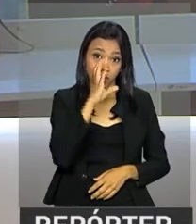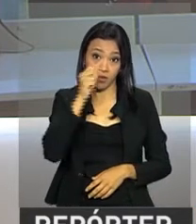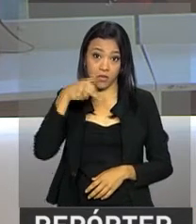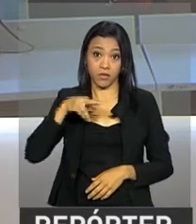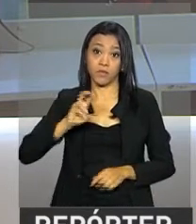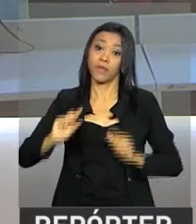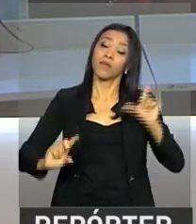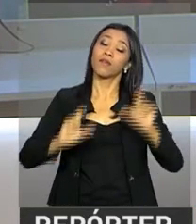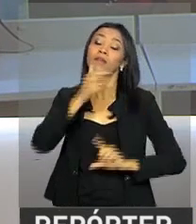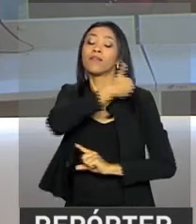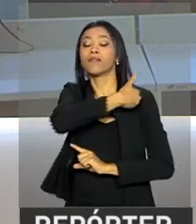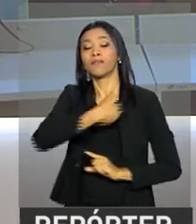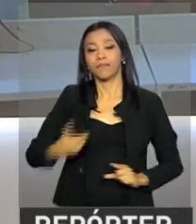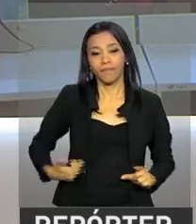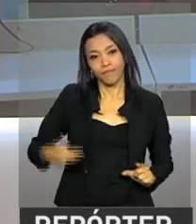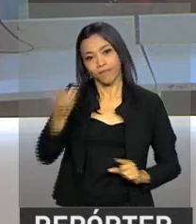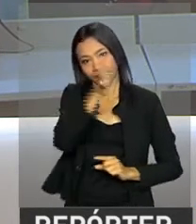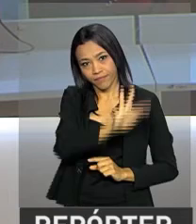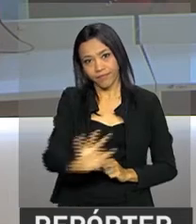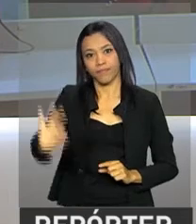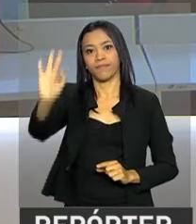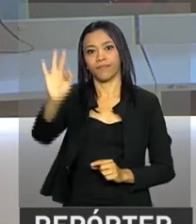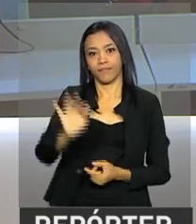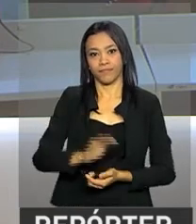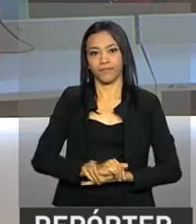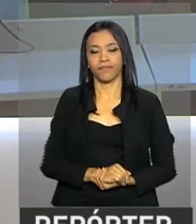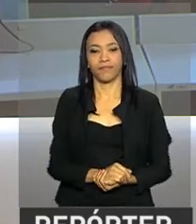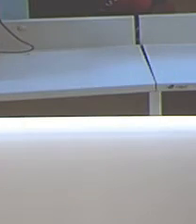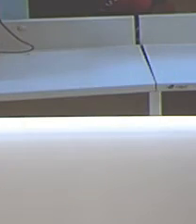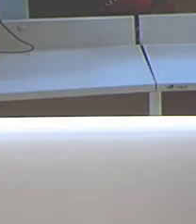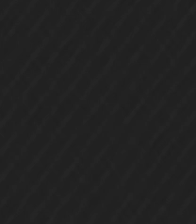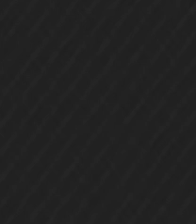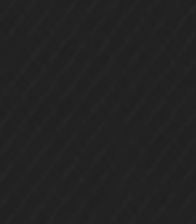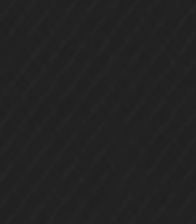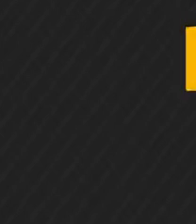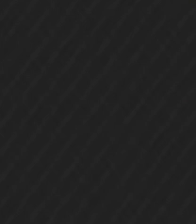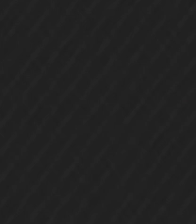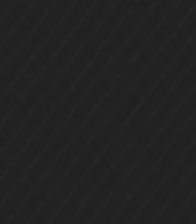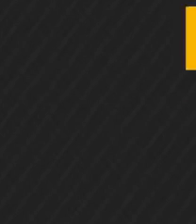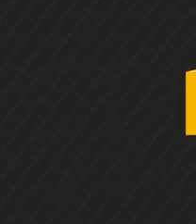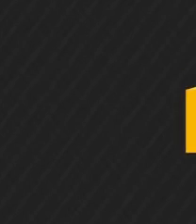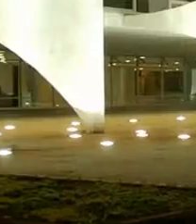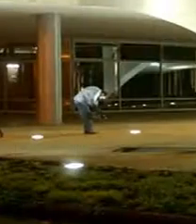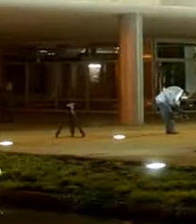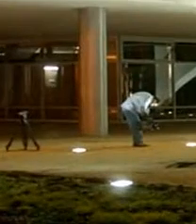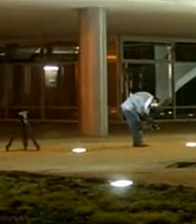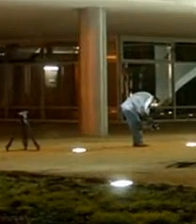gente aqui na NBR, a TV do Governo Federal. Música